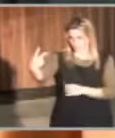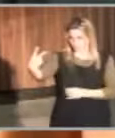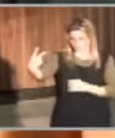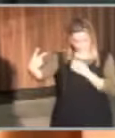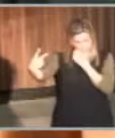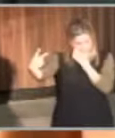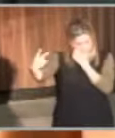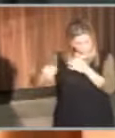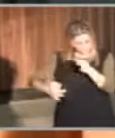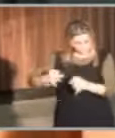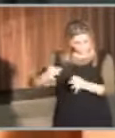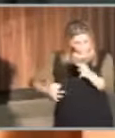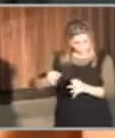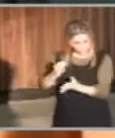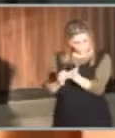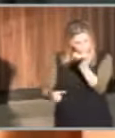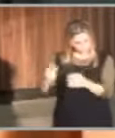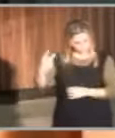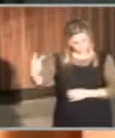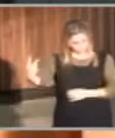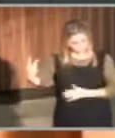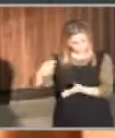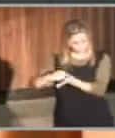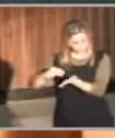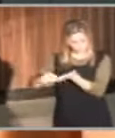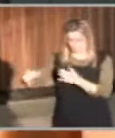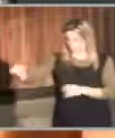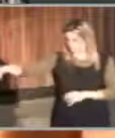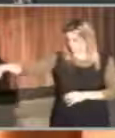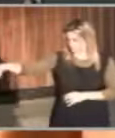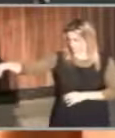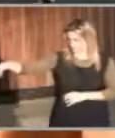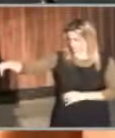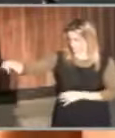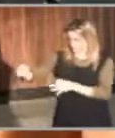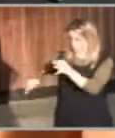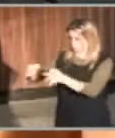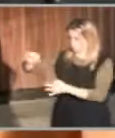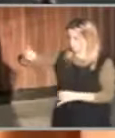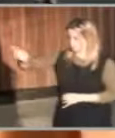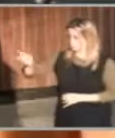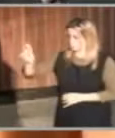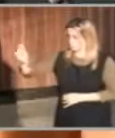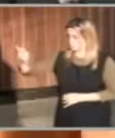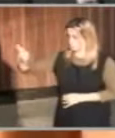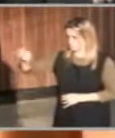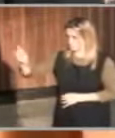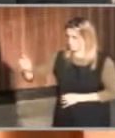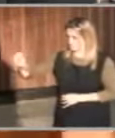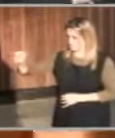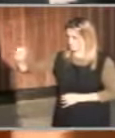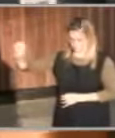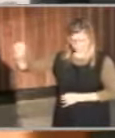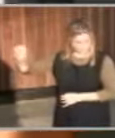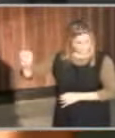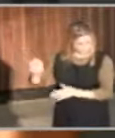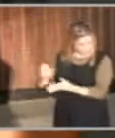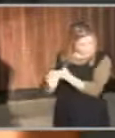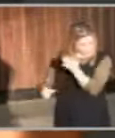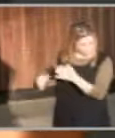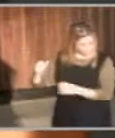Juízes, capítulo 2, a partir do verso 7. Livro de Juízes, capítulo 2, a partir do